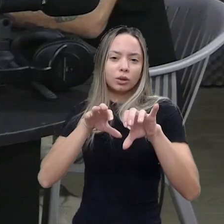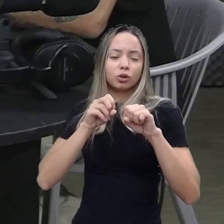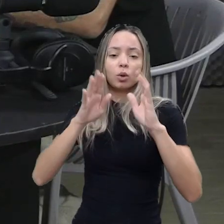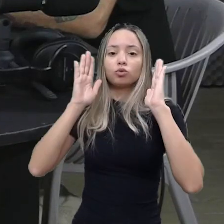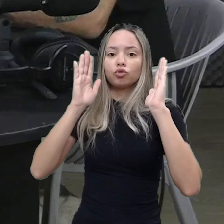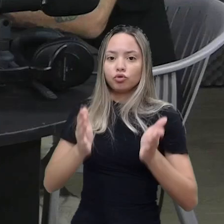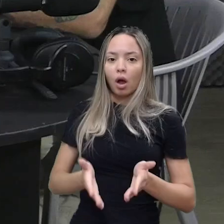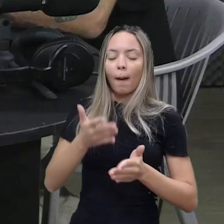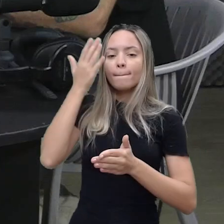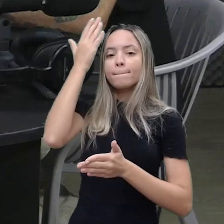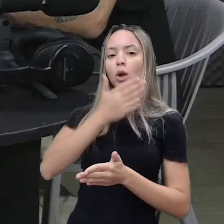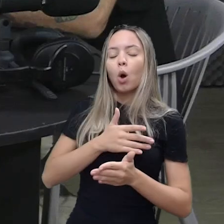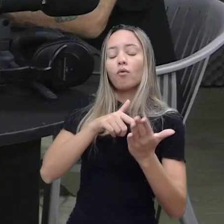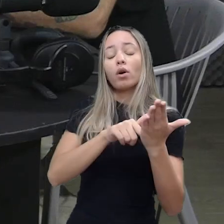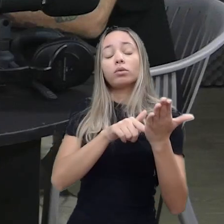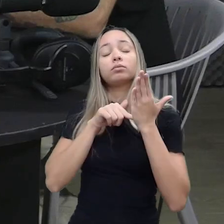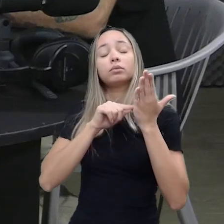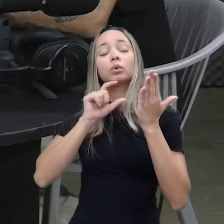demonstrou que